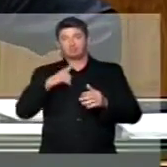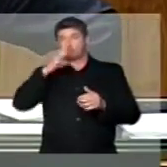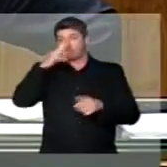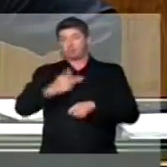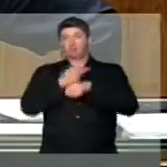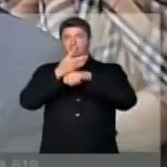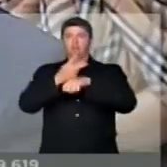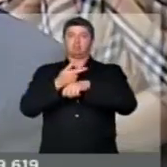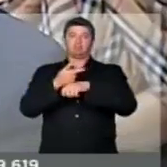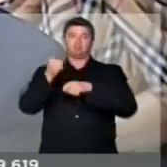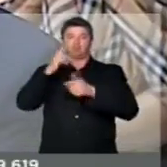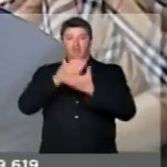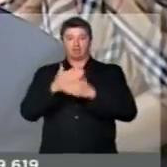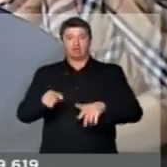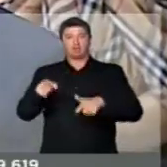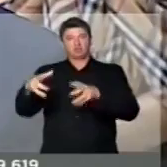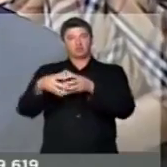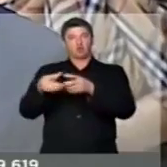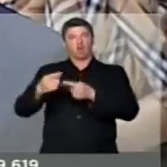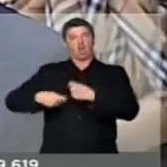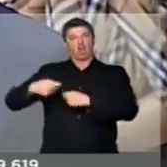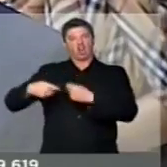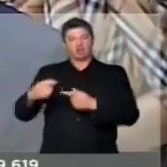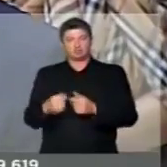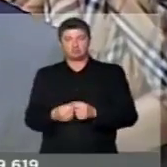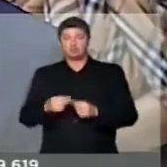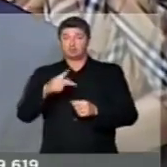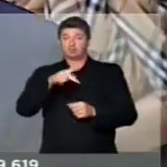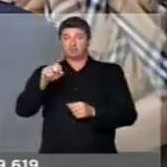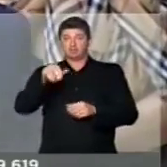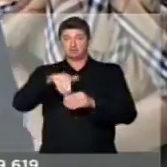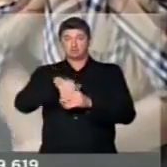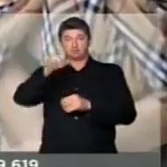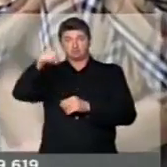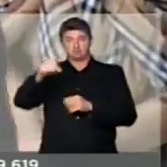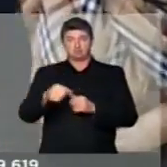delação premiada para acabar com essa organização criminosa. O PPS vota sim. Como vota?